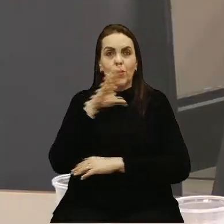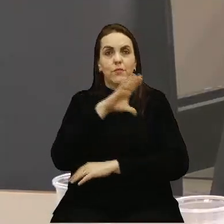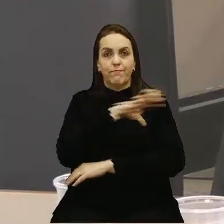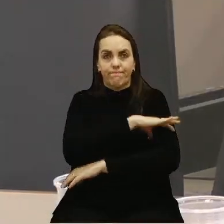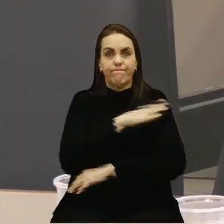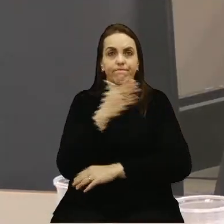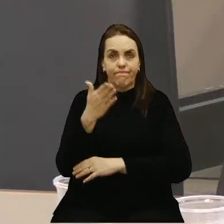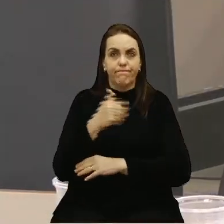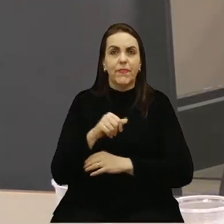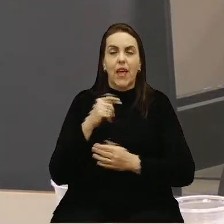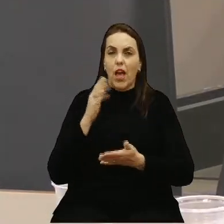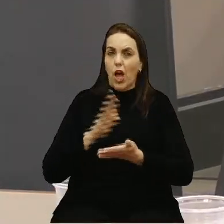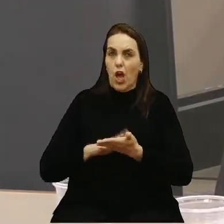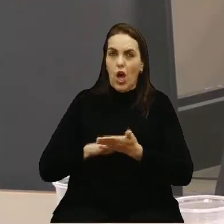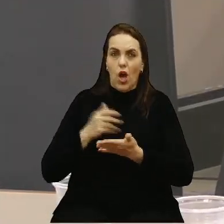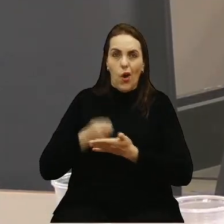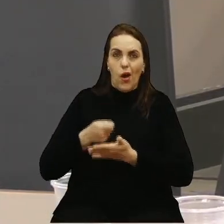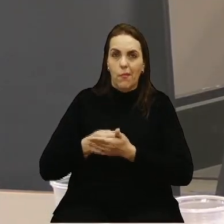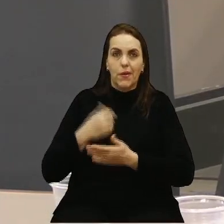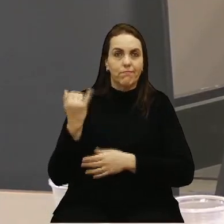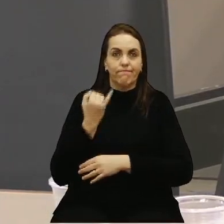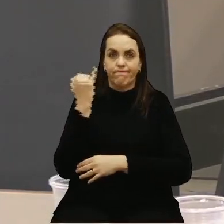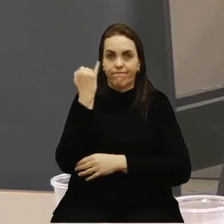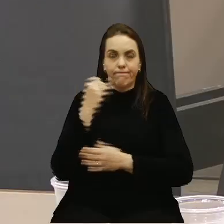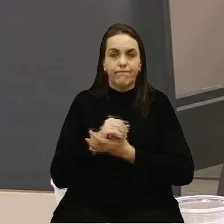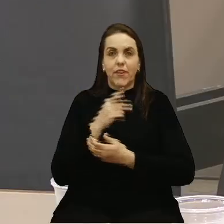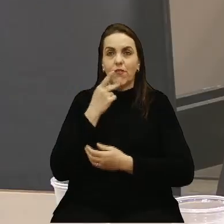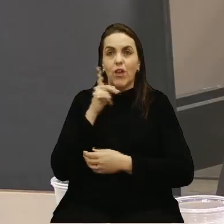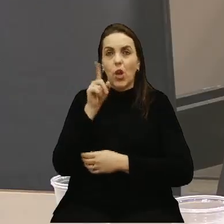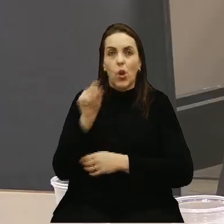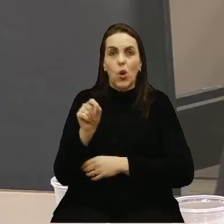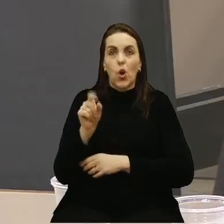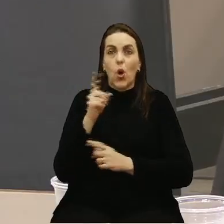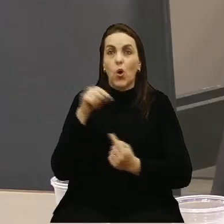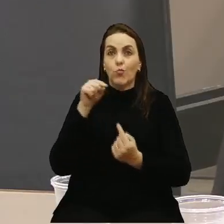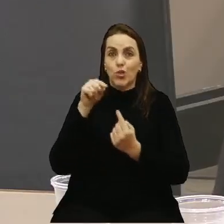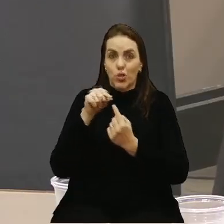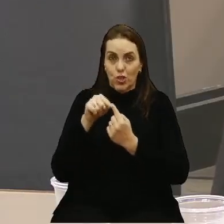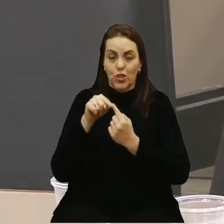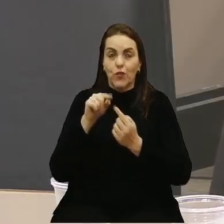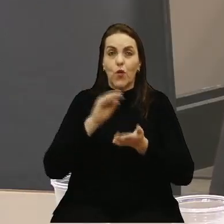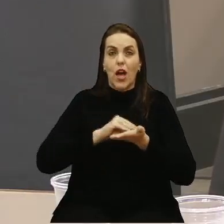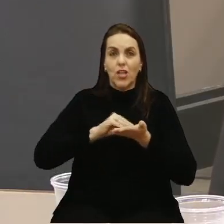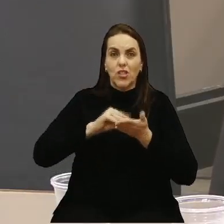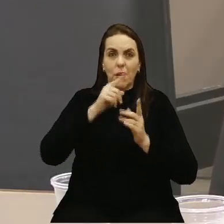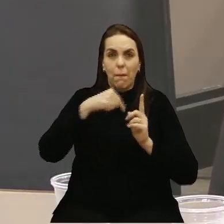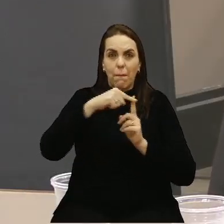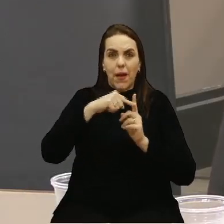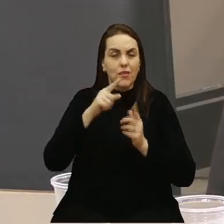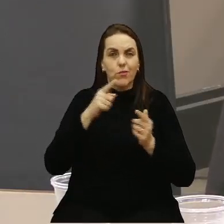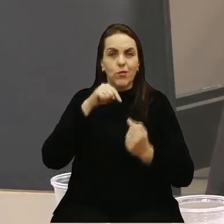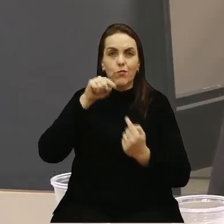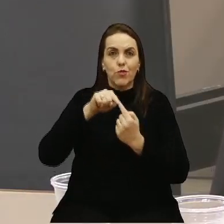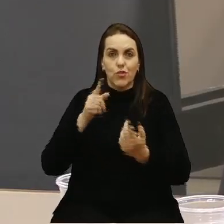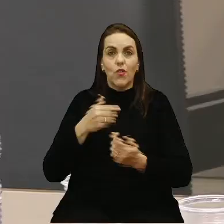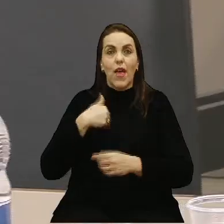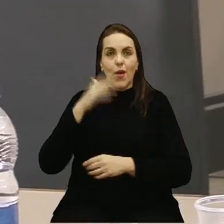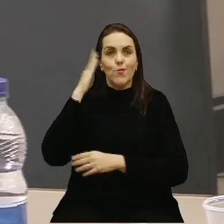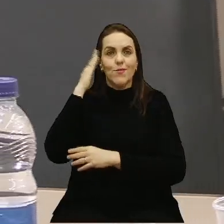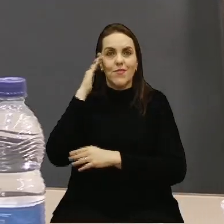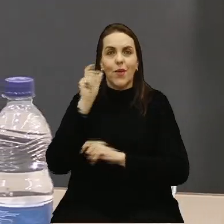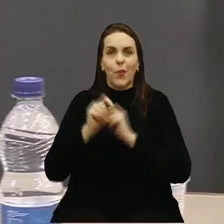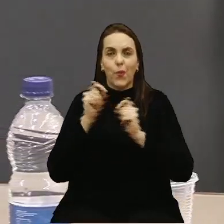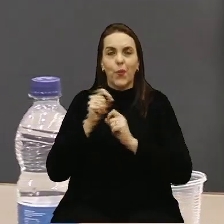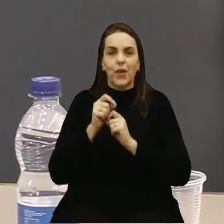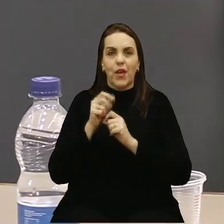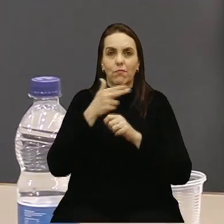importância a gente estar cobrando, né? Mas o senhor falou, né? O objetivo do Agenda Mais não foi atingido, mas eu sei qual objetivo foi atingido. O dos pardais